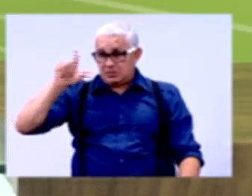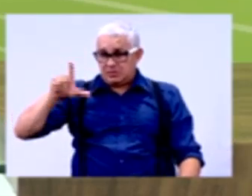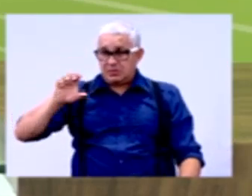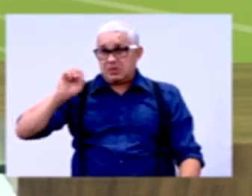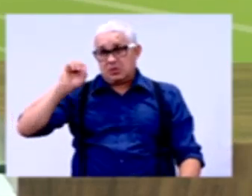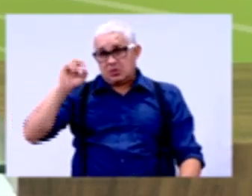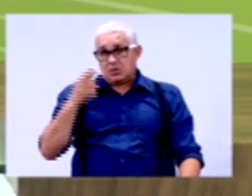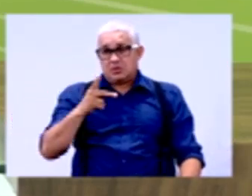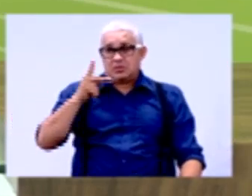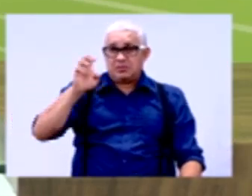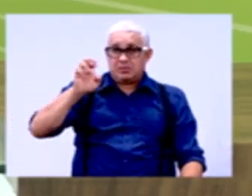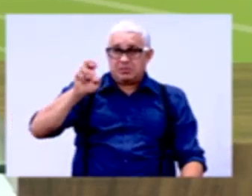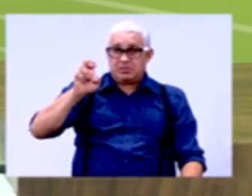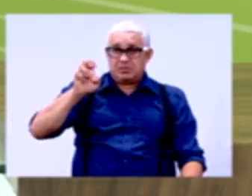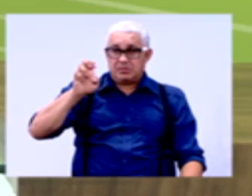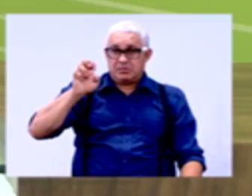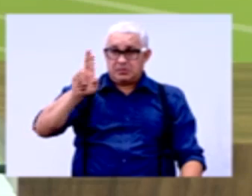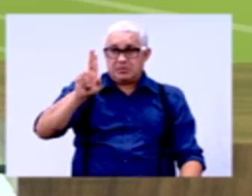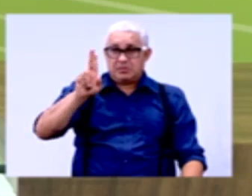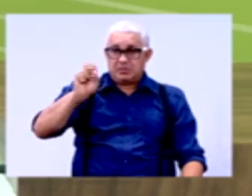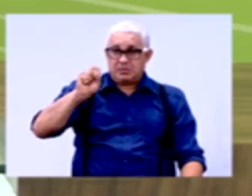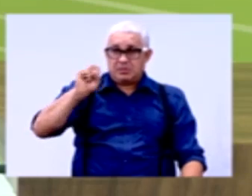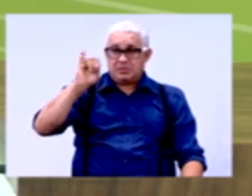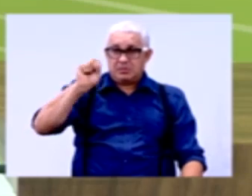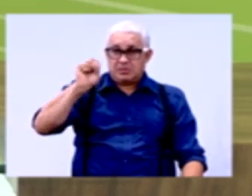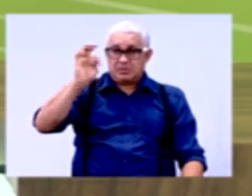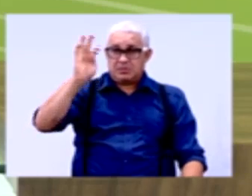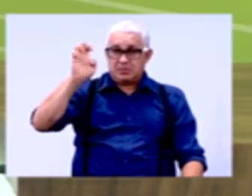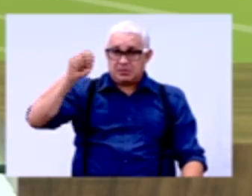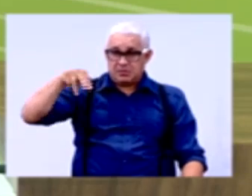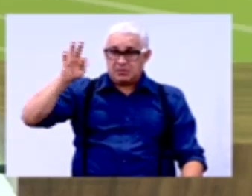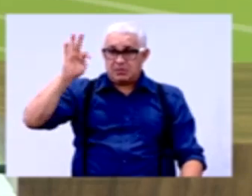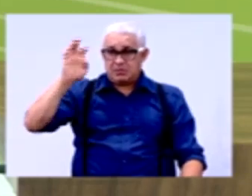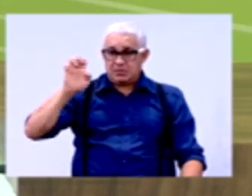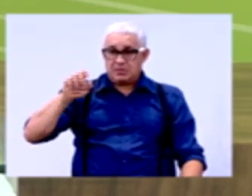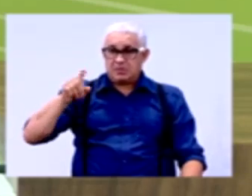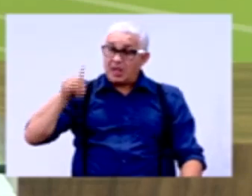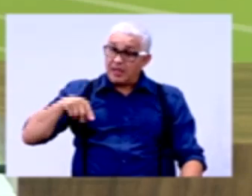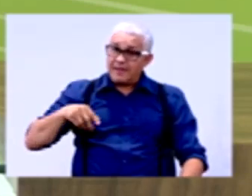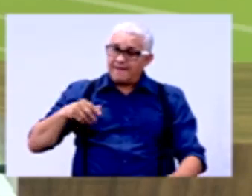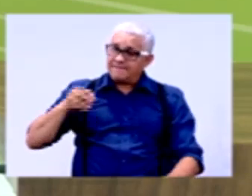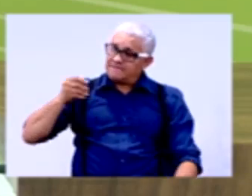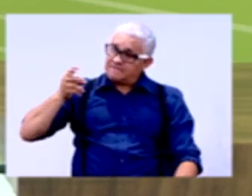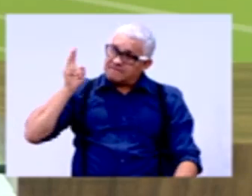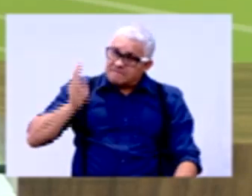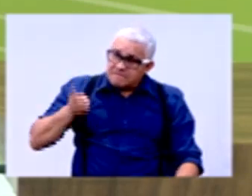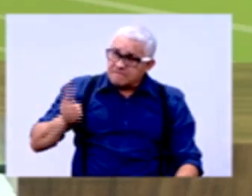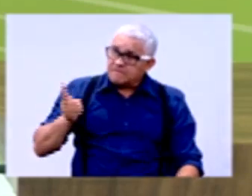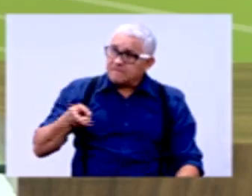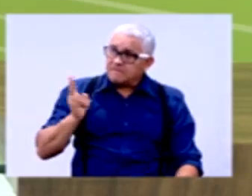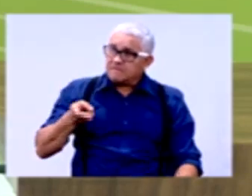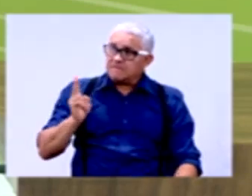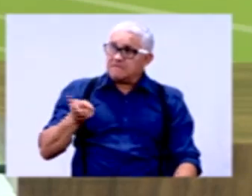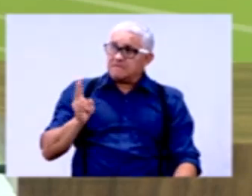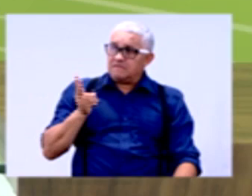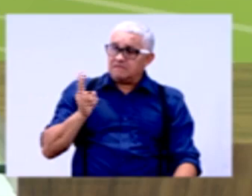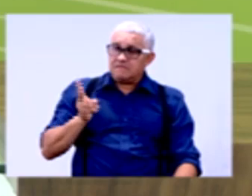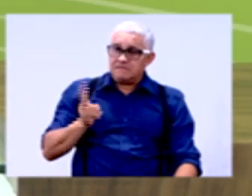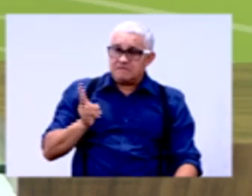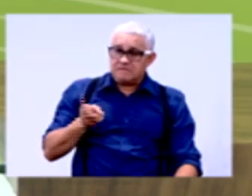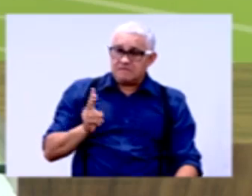própria palavrinha aí a gente pode fazer uma associação, é que aquele que persiste. Então, ele vai